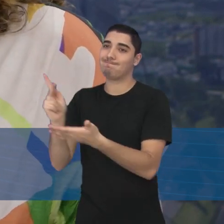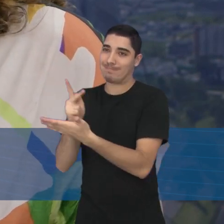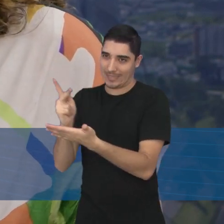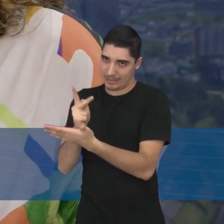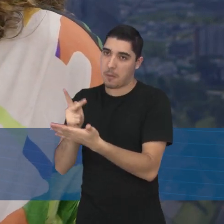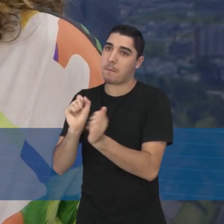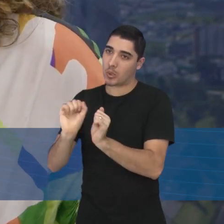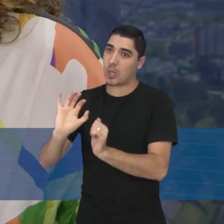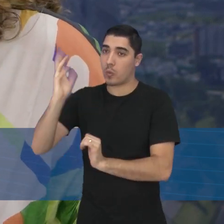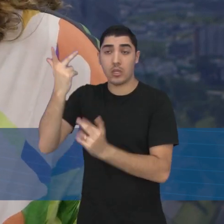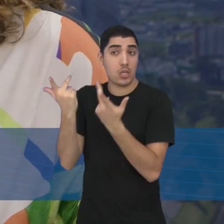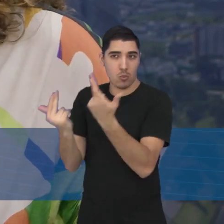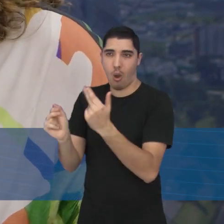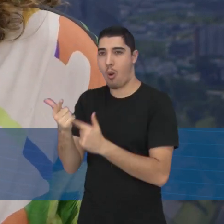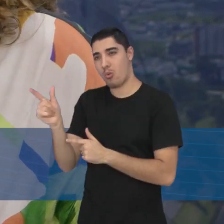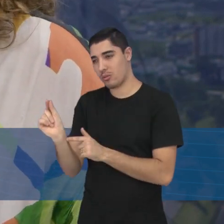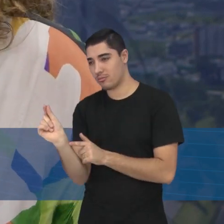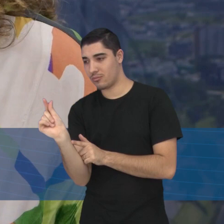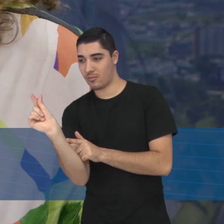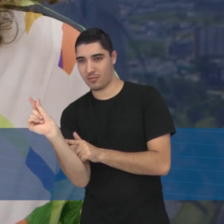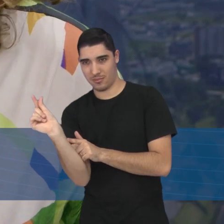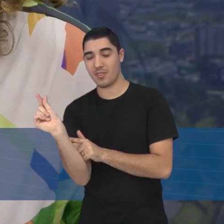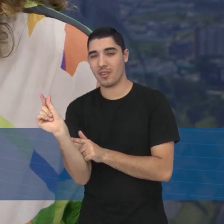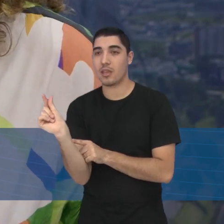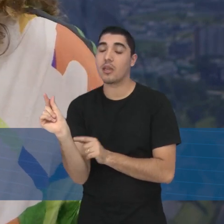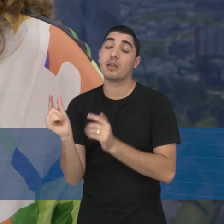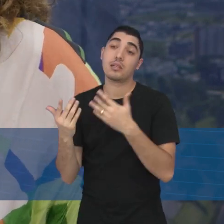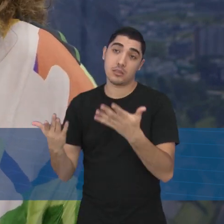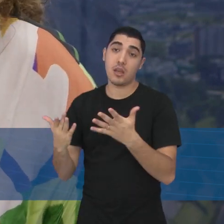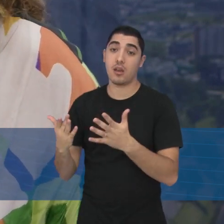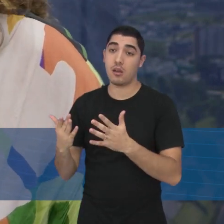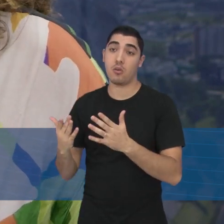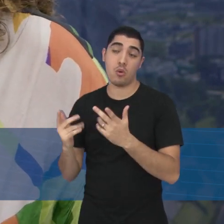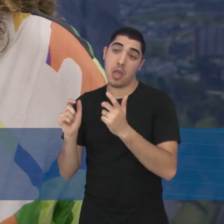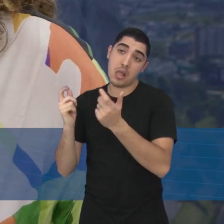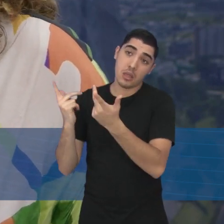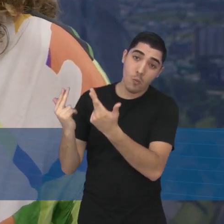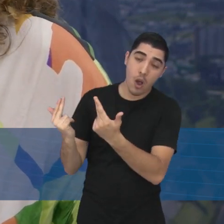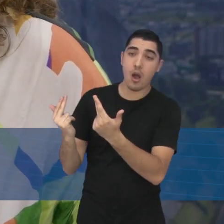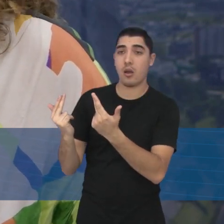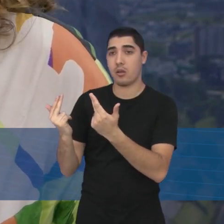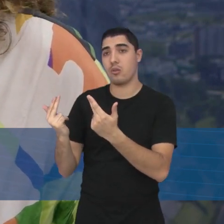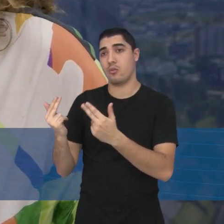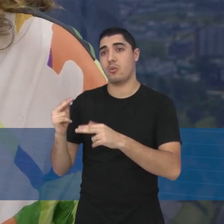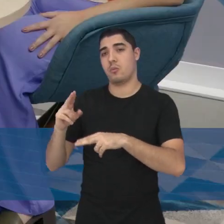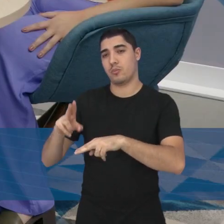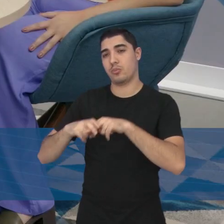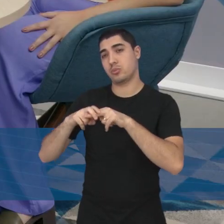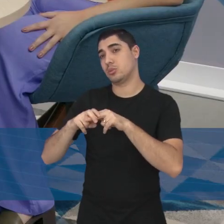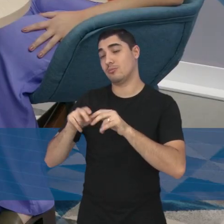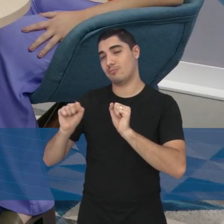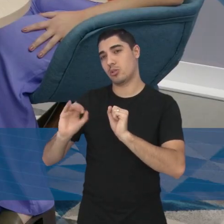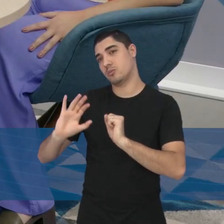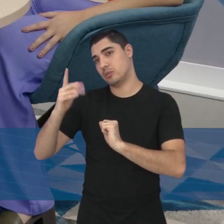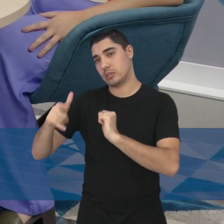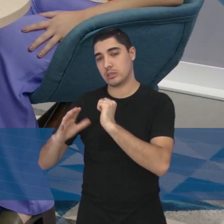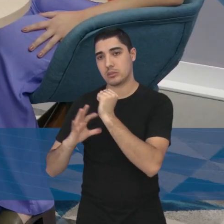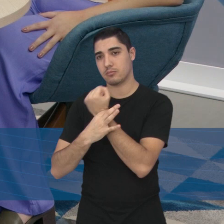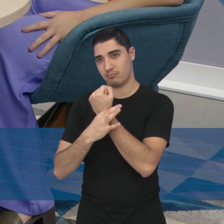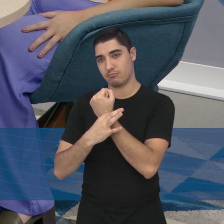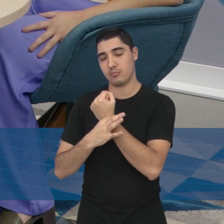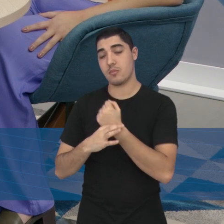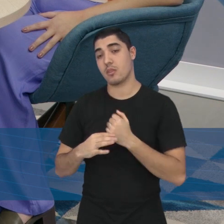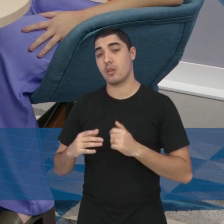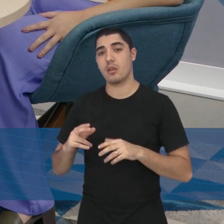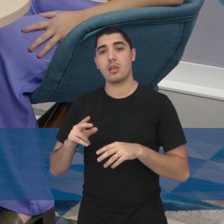próximo de 0,5%. Então, é praticamente igual, um pouquinho menos, enfim, na segurança, né? E aí também é feito